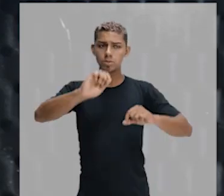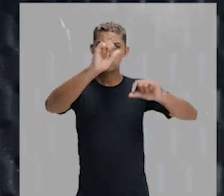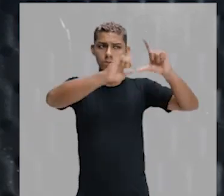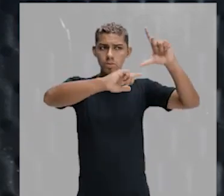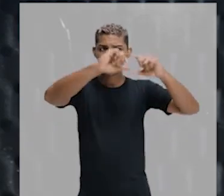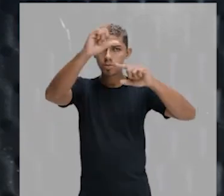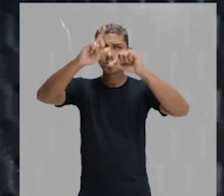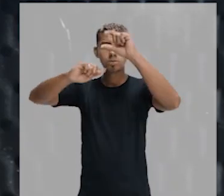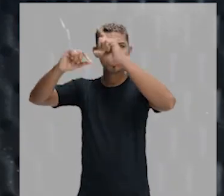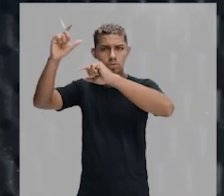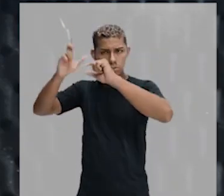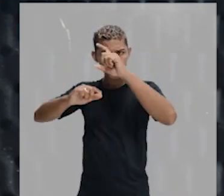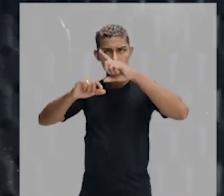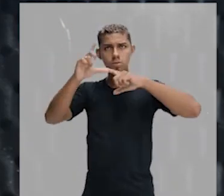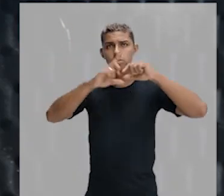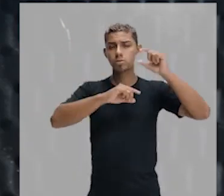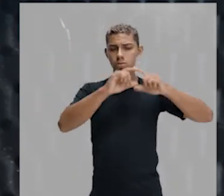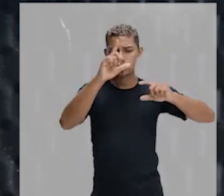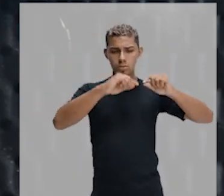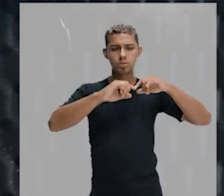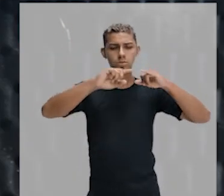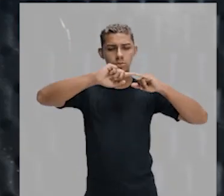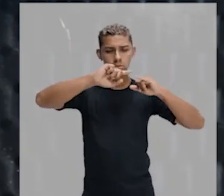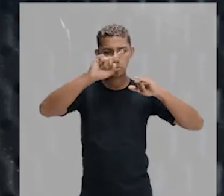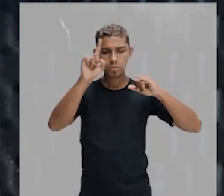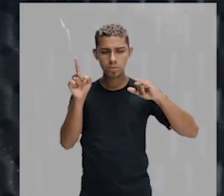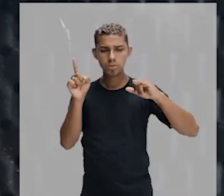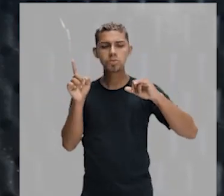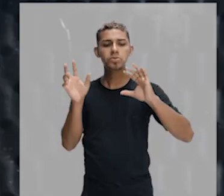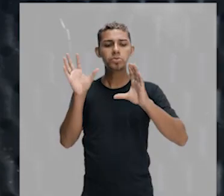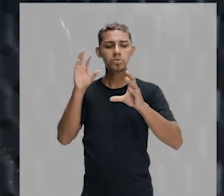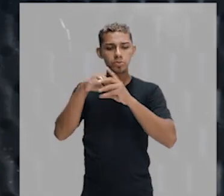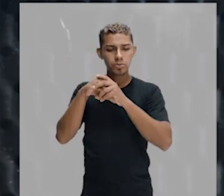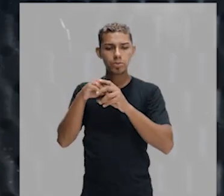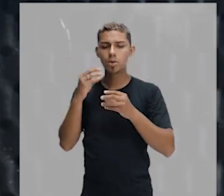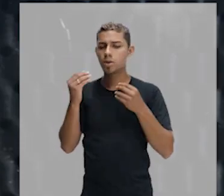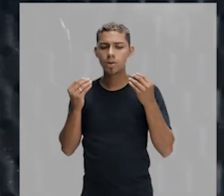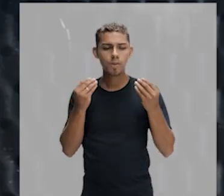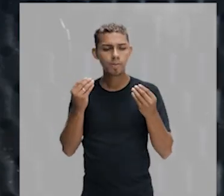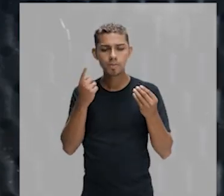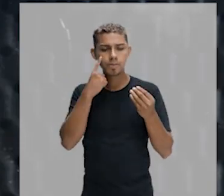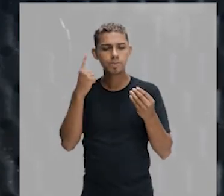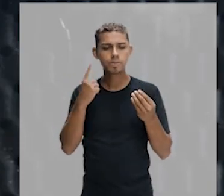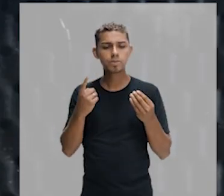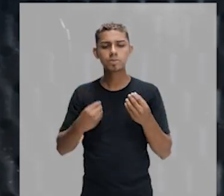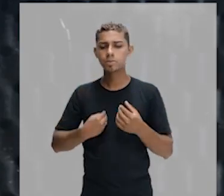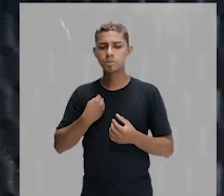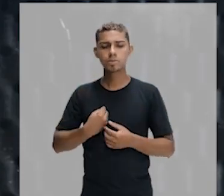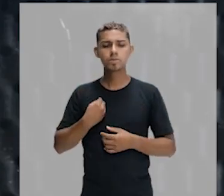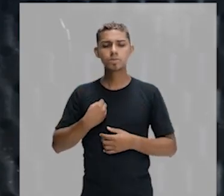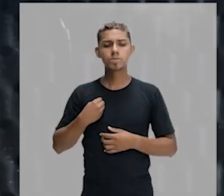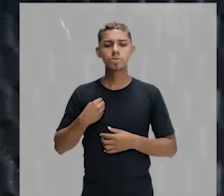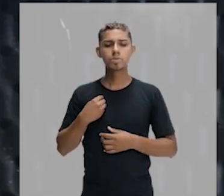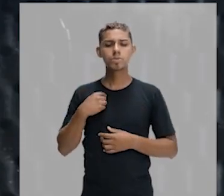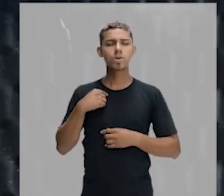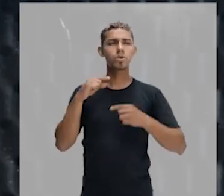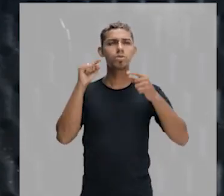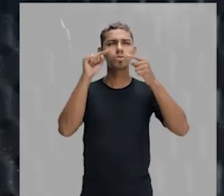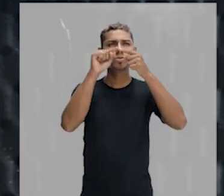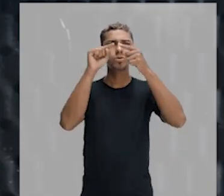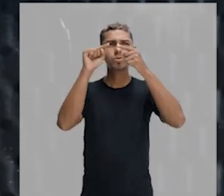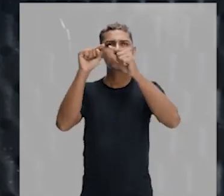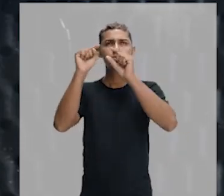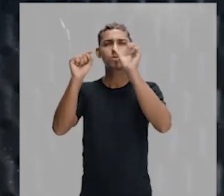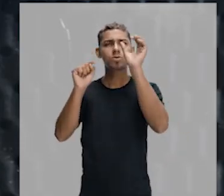né, que estão lá nesse astro, né, nessa esfera celeste, certo? É como se elas estivessem ali todas, né, fossem apenas pontinhos ou